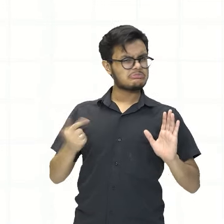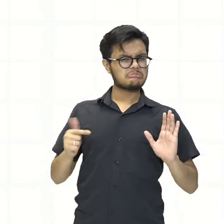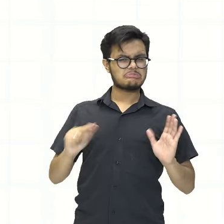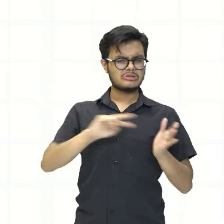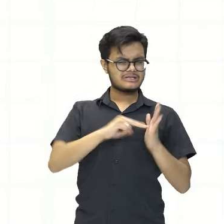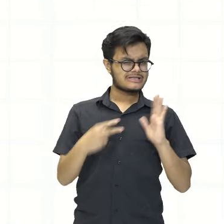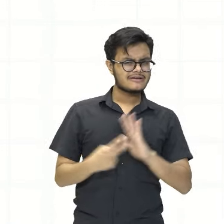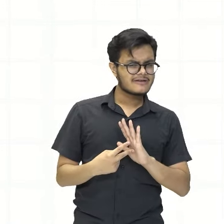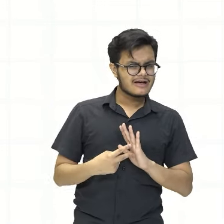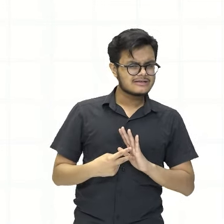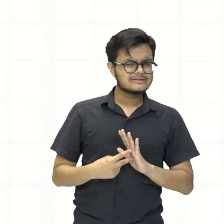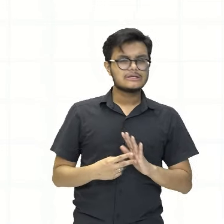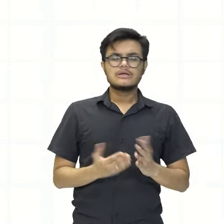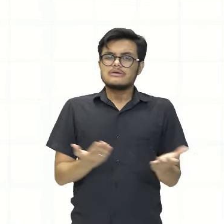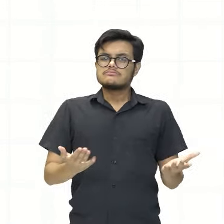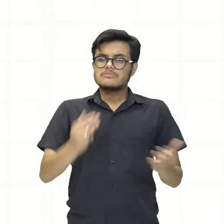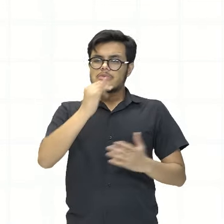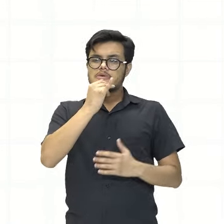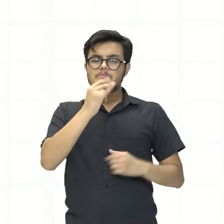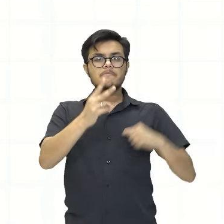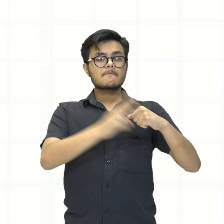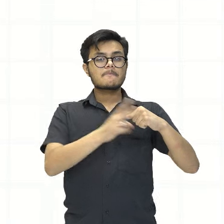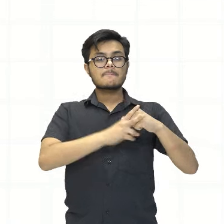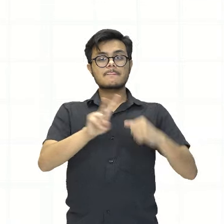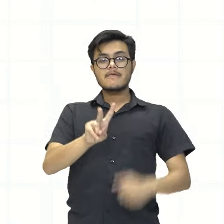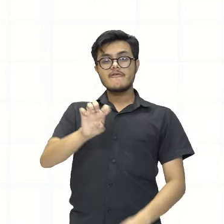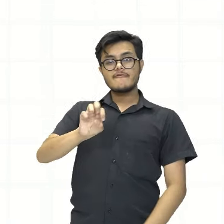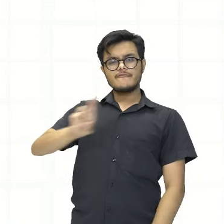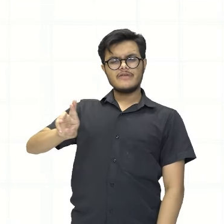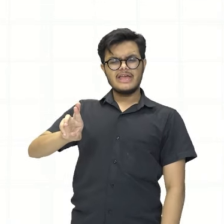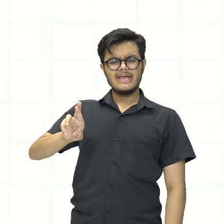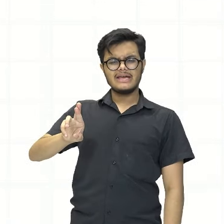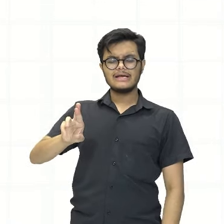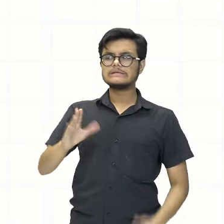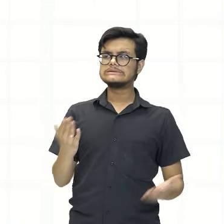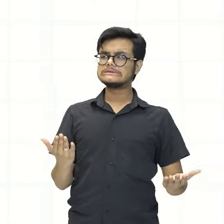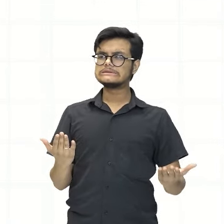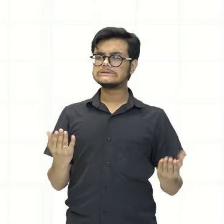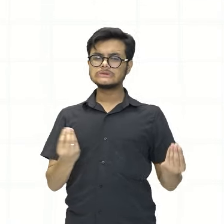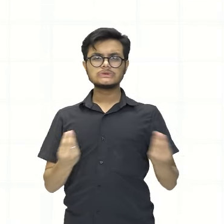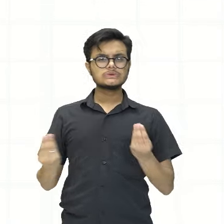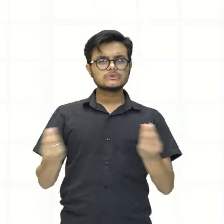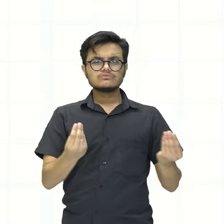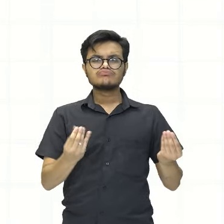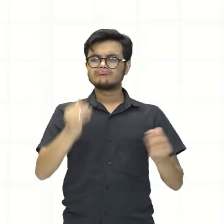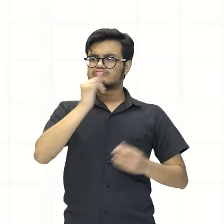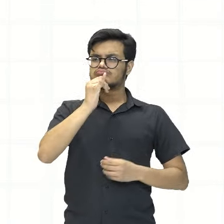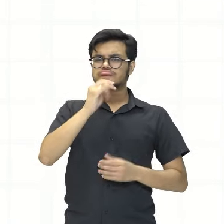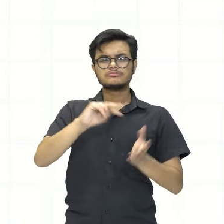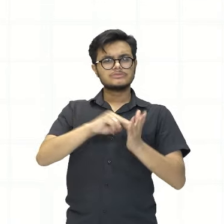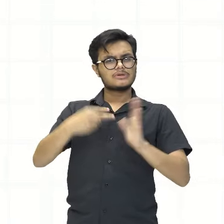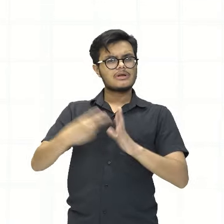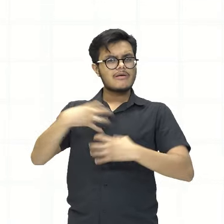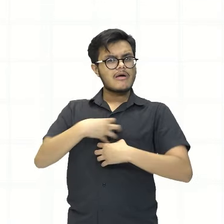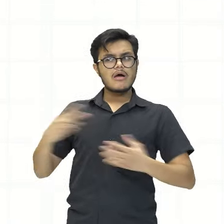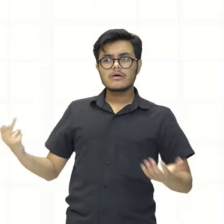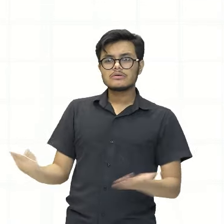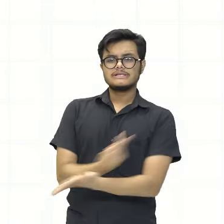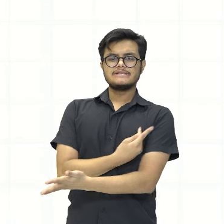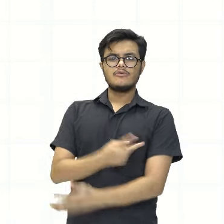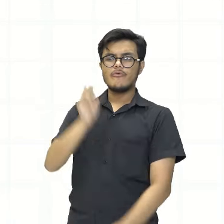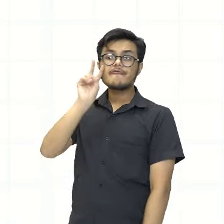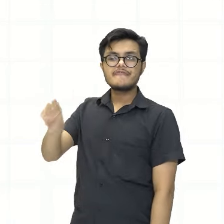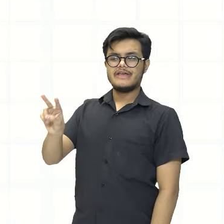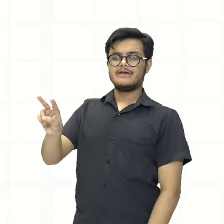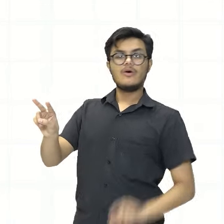ora concordem comigo que o verbo ver é o verbo que vai expressar algum tipo de ação sim